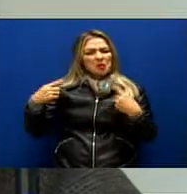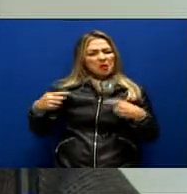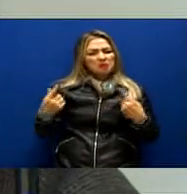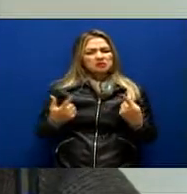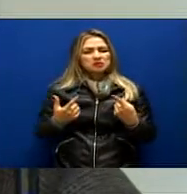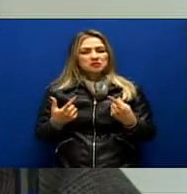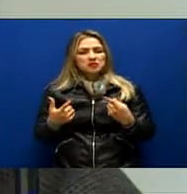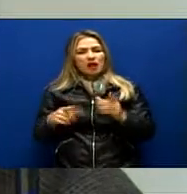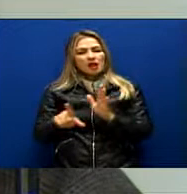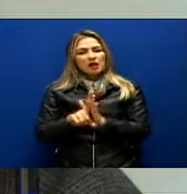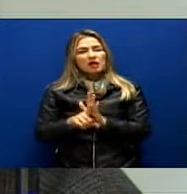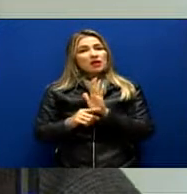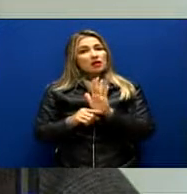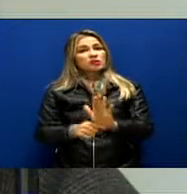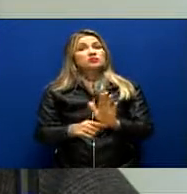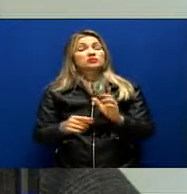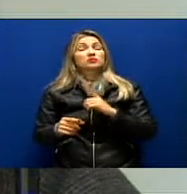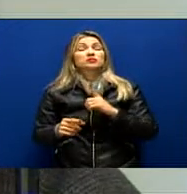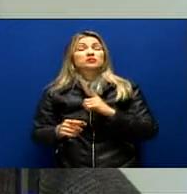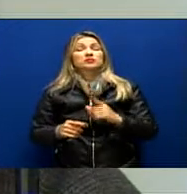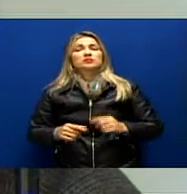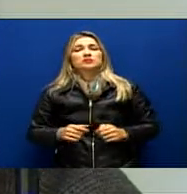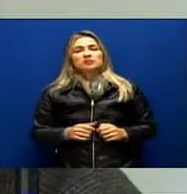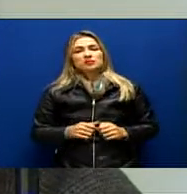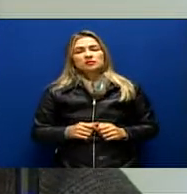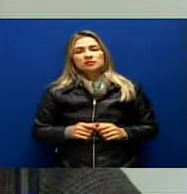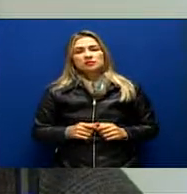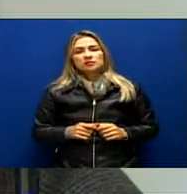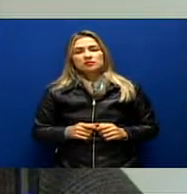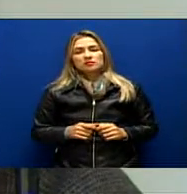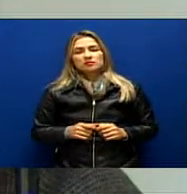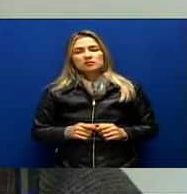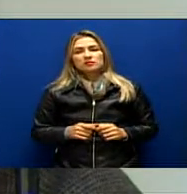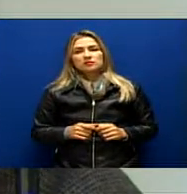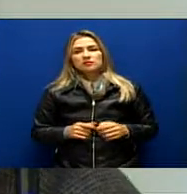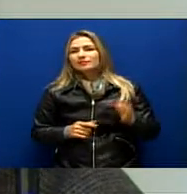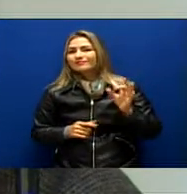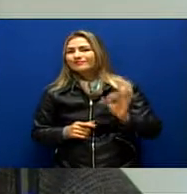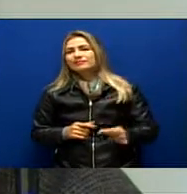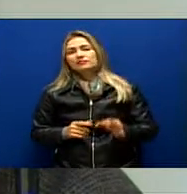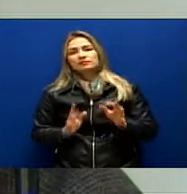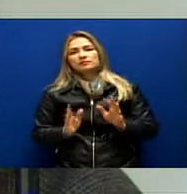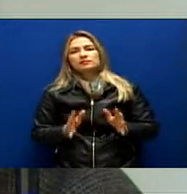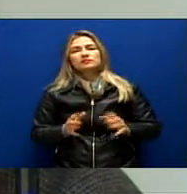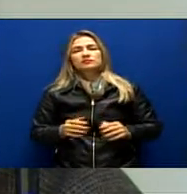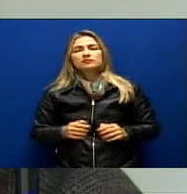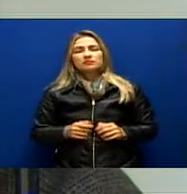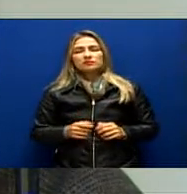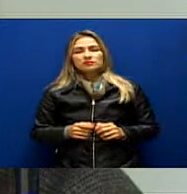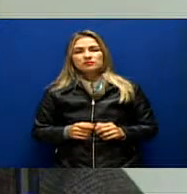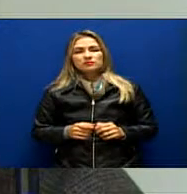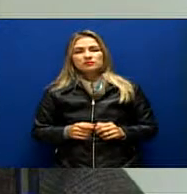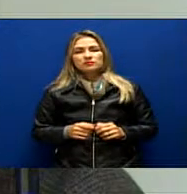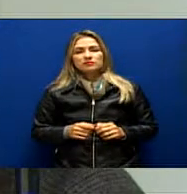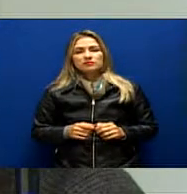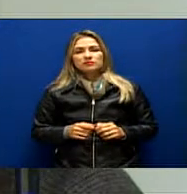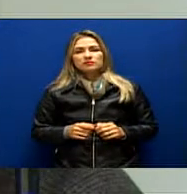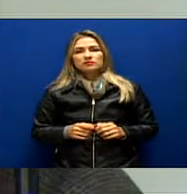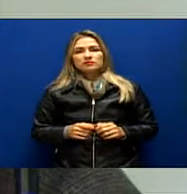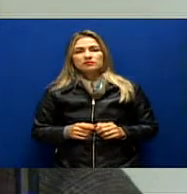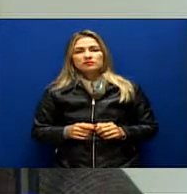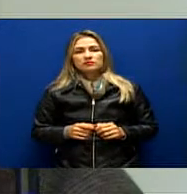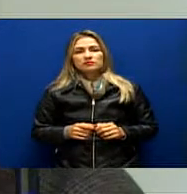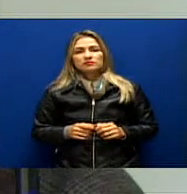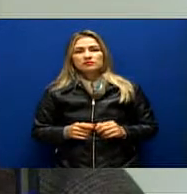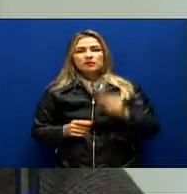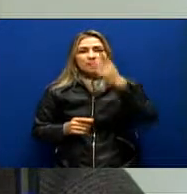humilhado na sua condição de cidadão ou cidadã. Isso já garante. Todos são iguais perante a lei. Não existe o